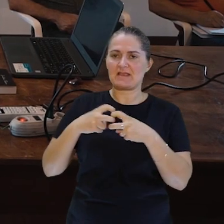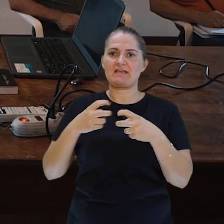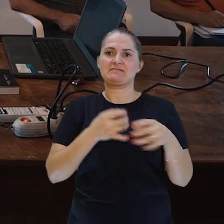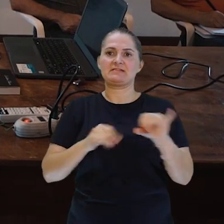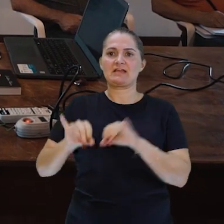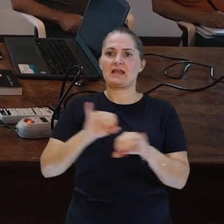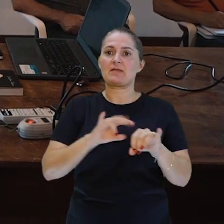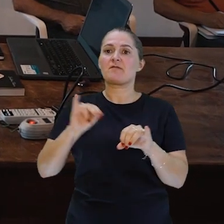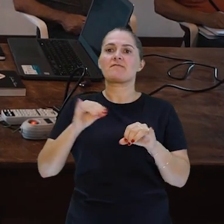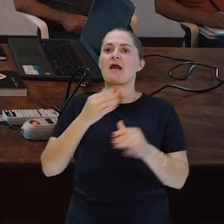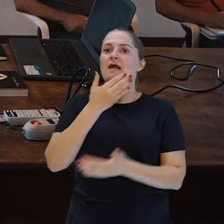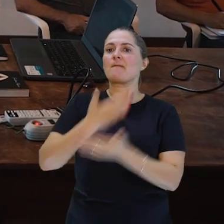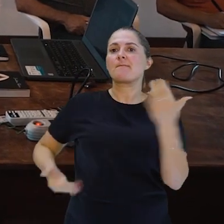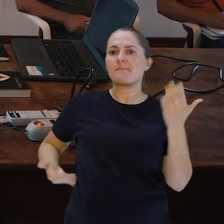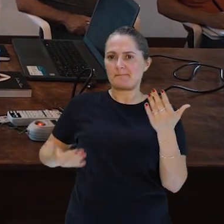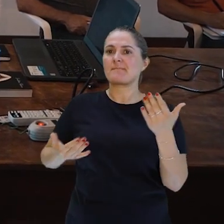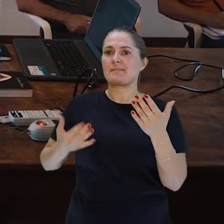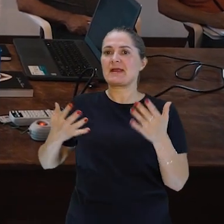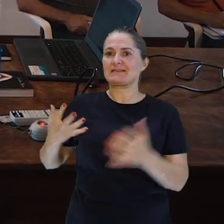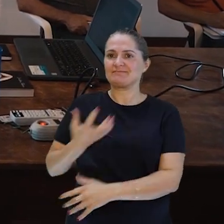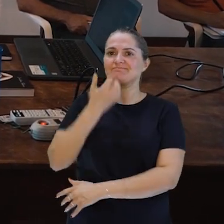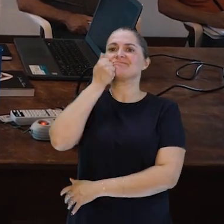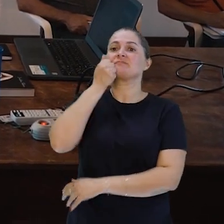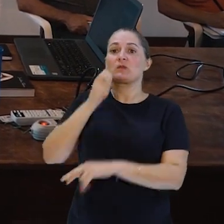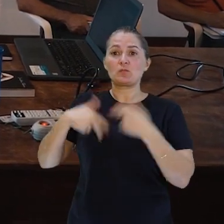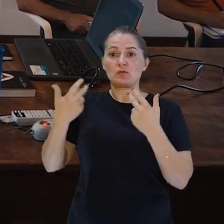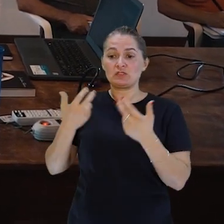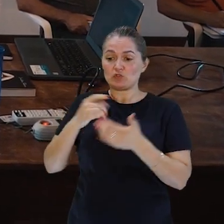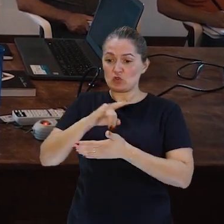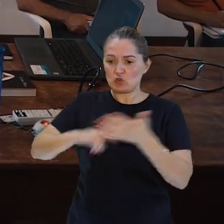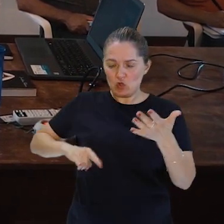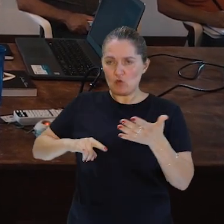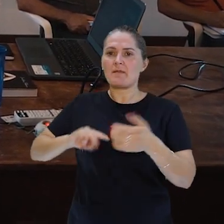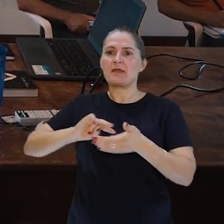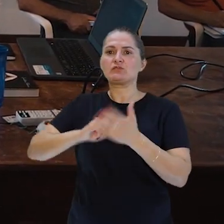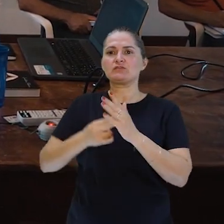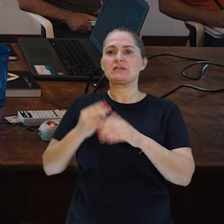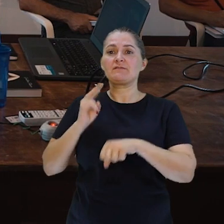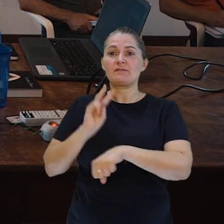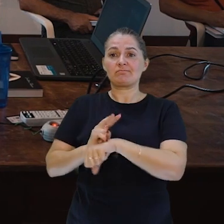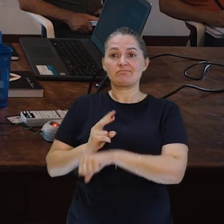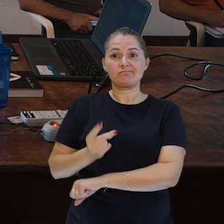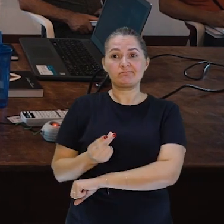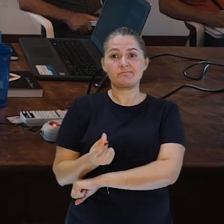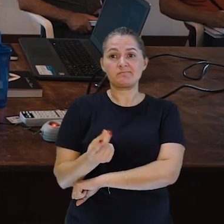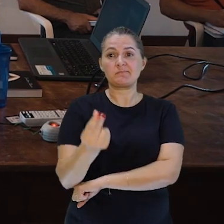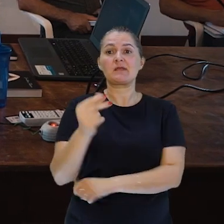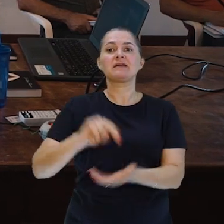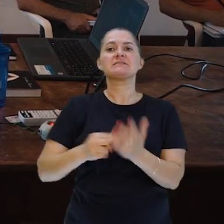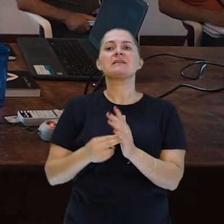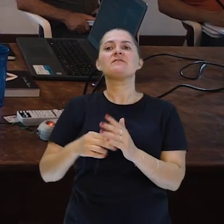vão acelerar o processo de perda. Então, a nossa ideia de preservar os documentos